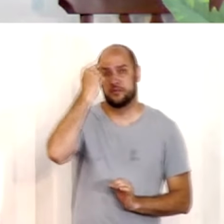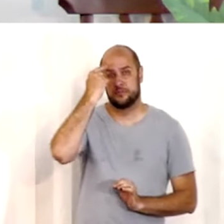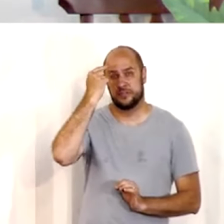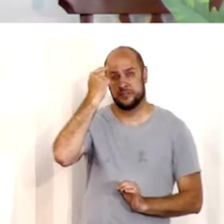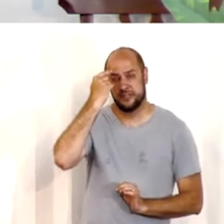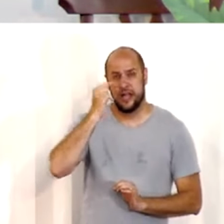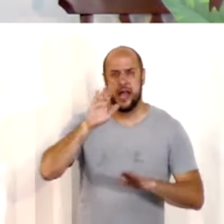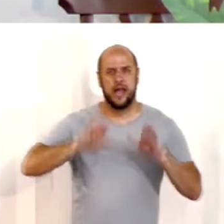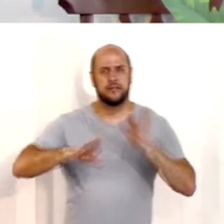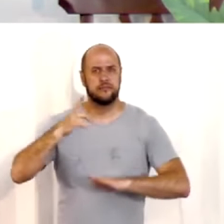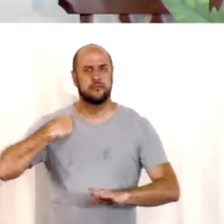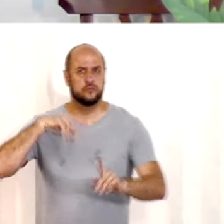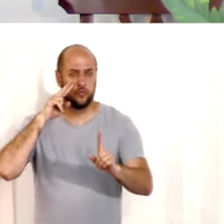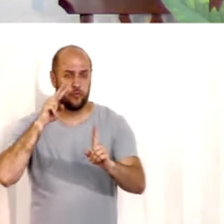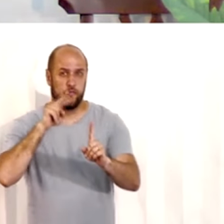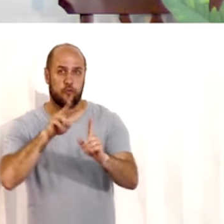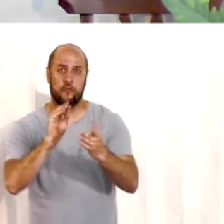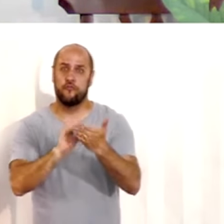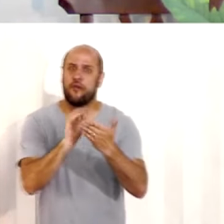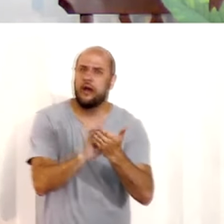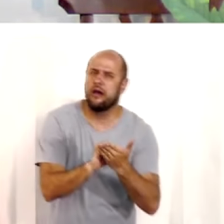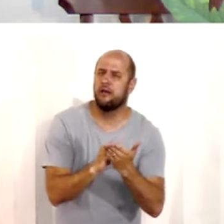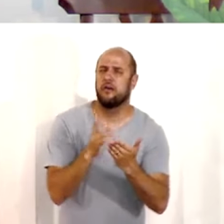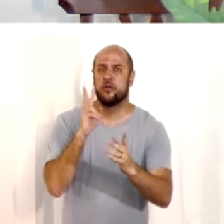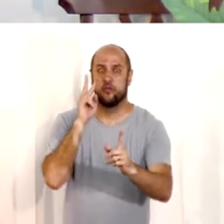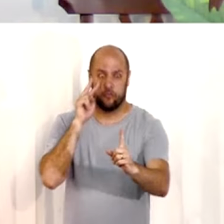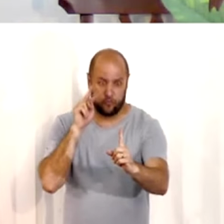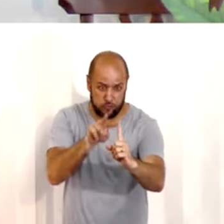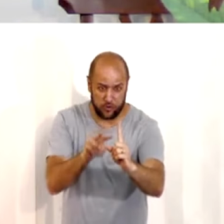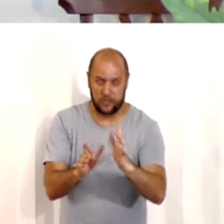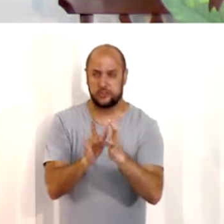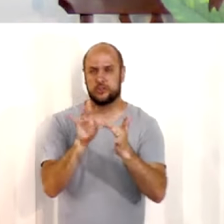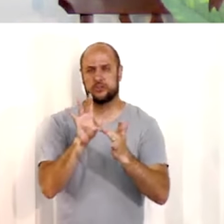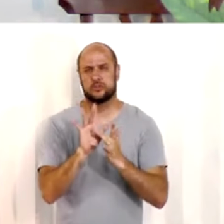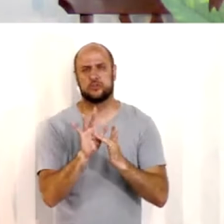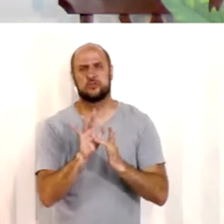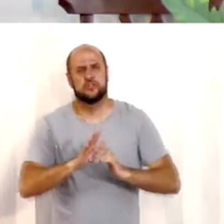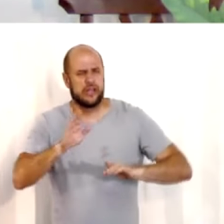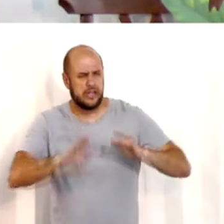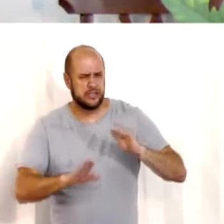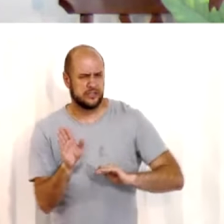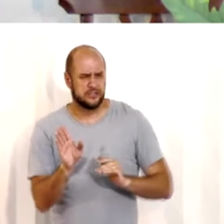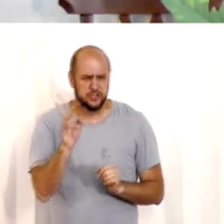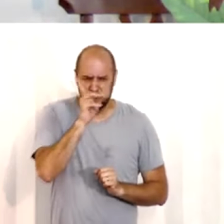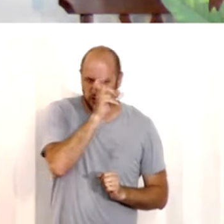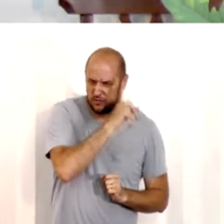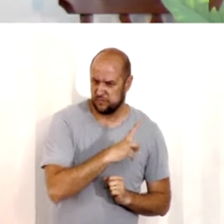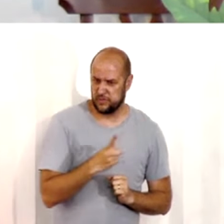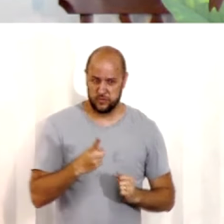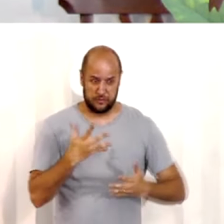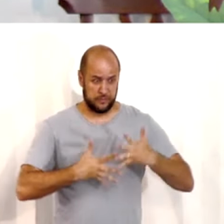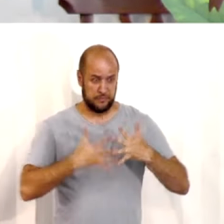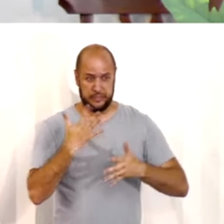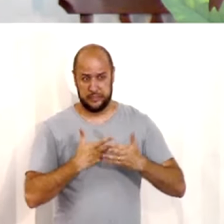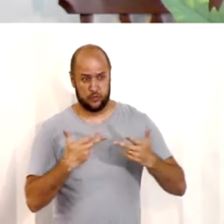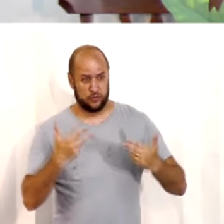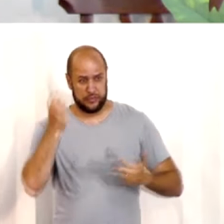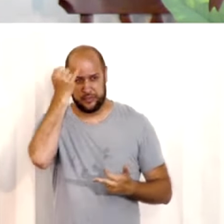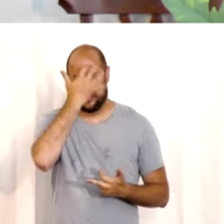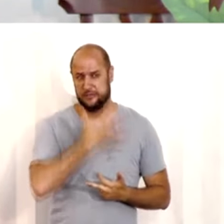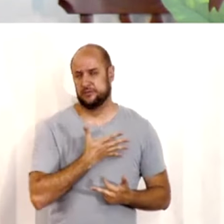não estejam em Jesus como deveriam estar. Porque pode ser que ela não esteja dentro das operações maravilhosas da graça como deveria